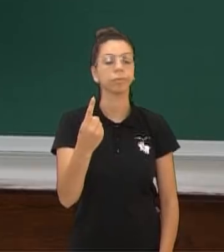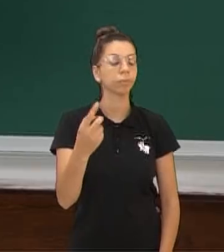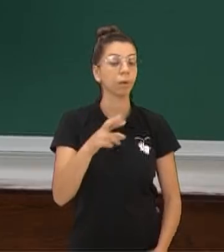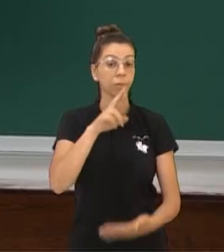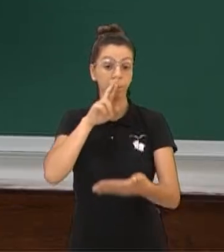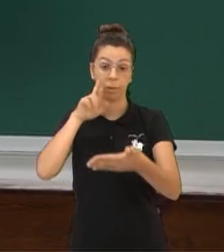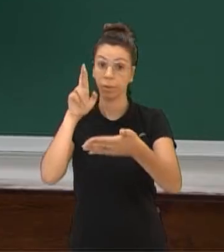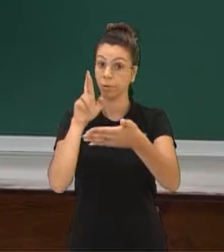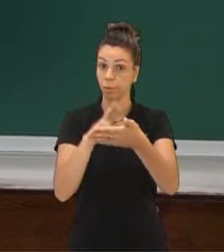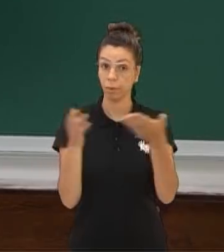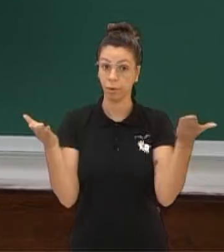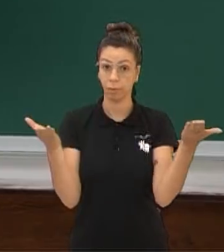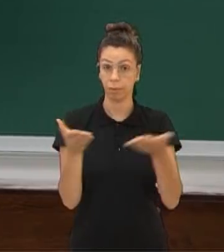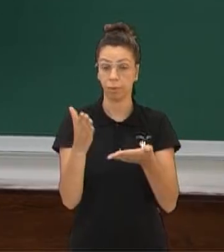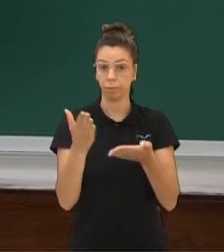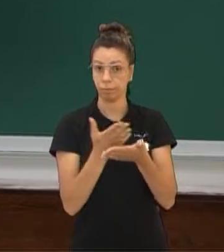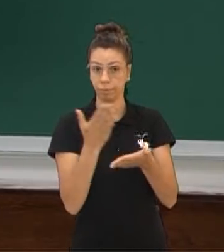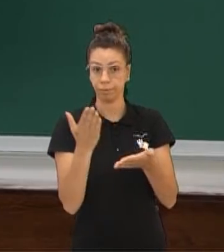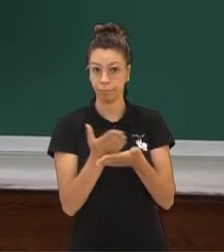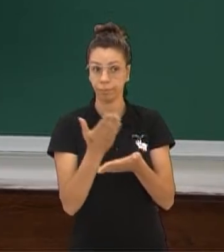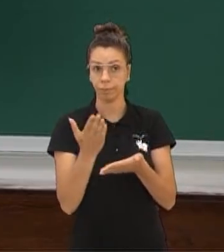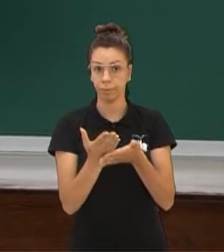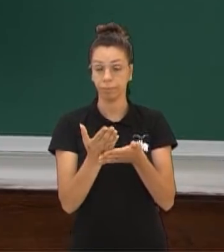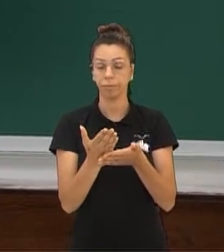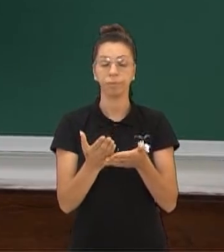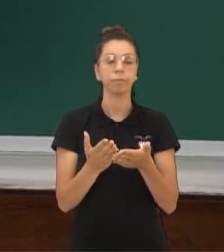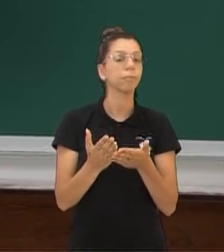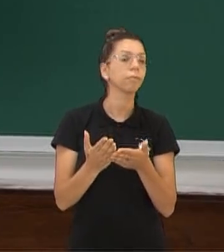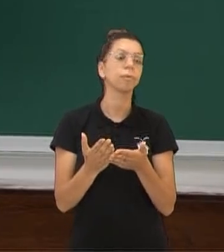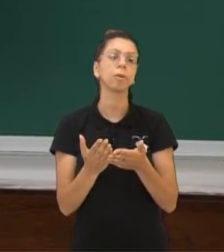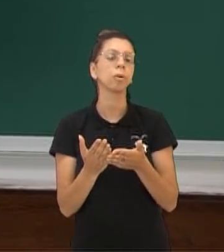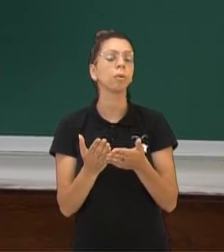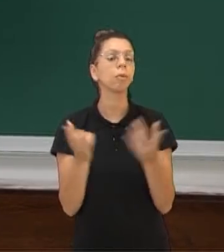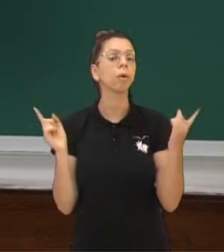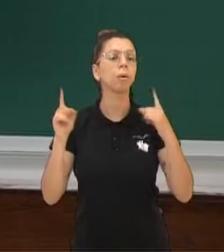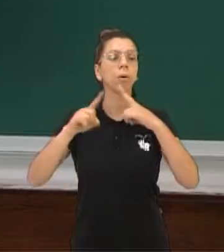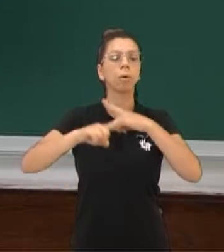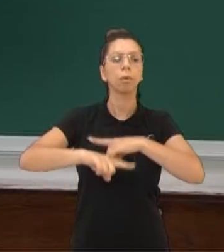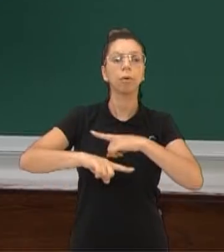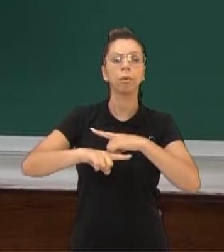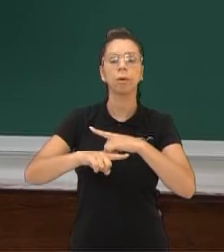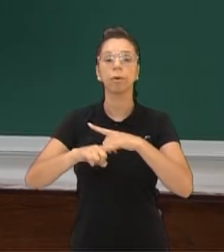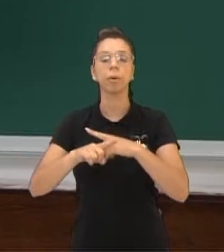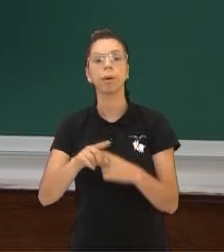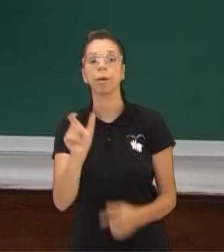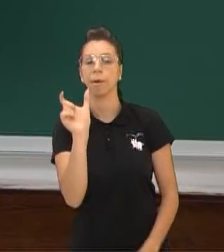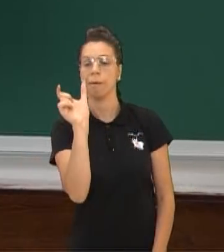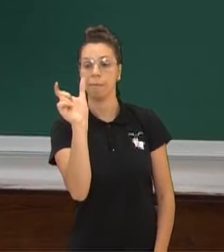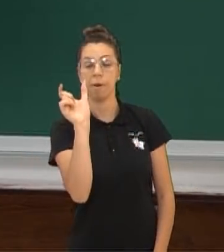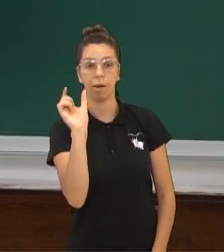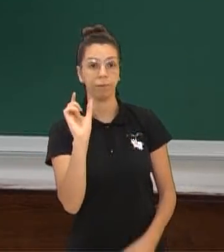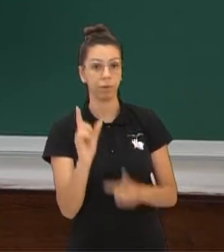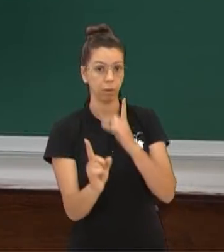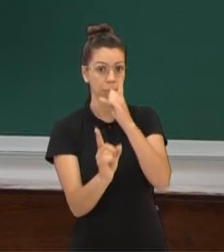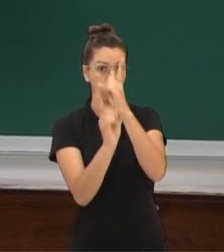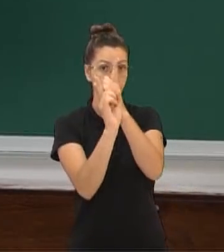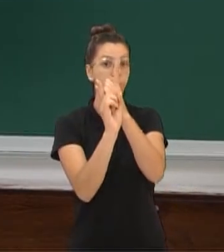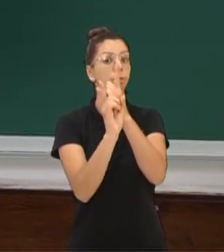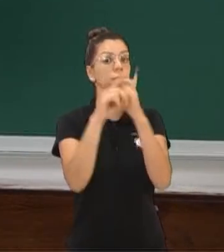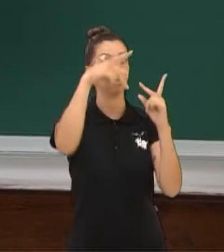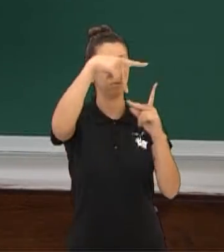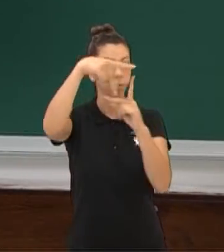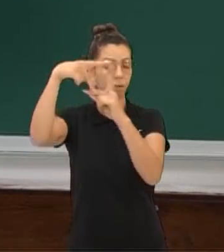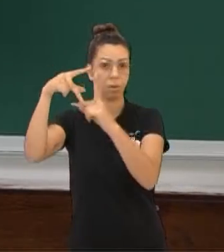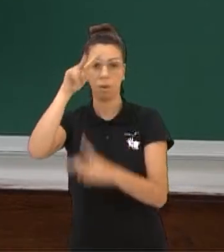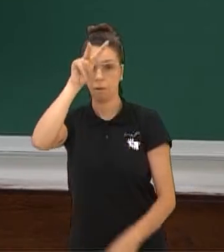vão responder aí agora no caderno de vocês, tá? Qual que é o oposto de fair? A palavrinha está ali na tirinha. Leia novamente com